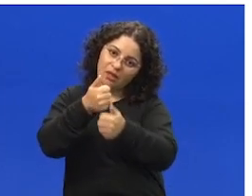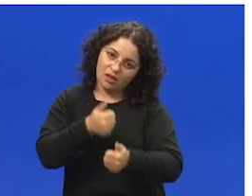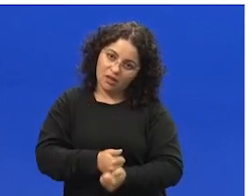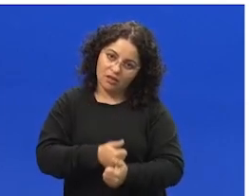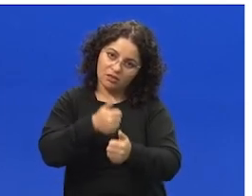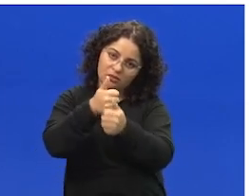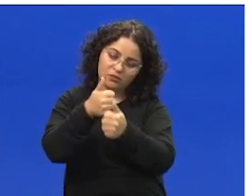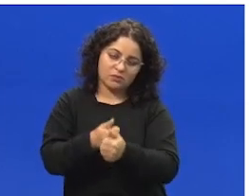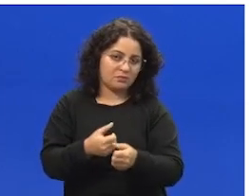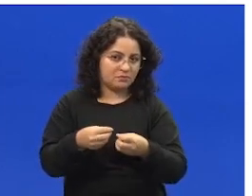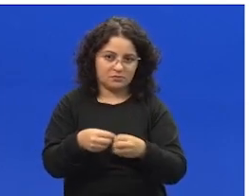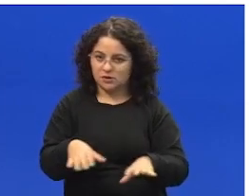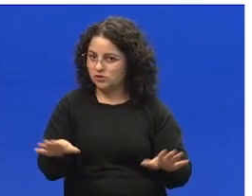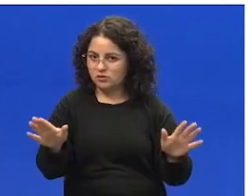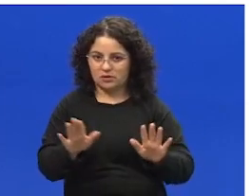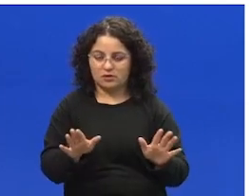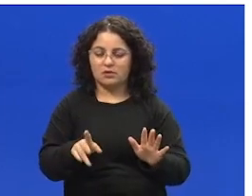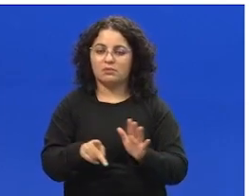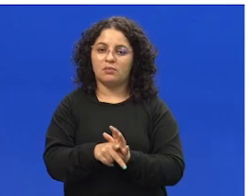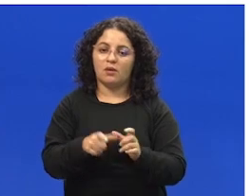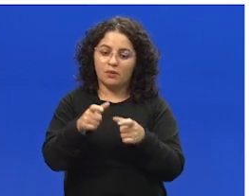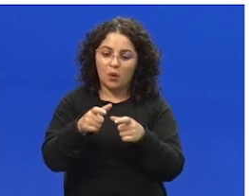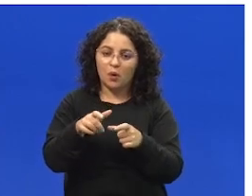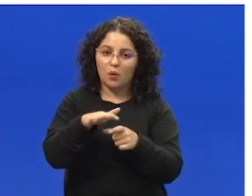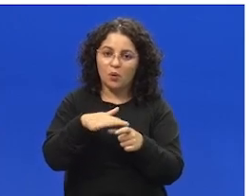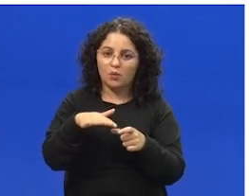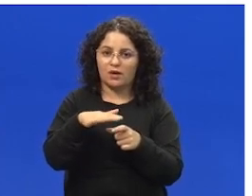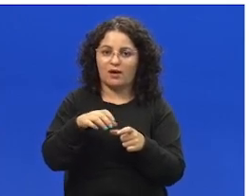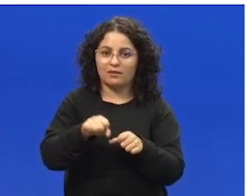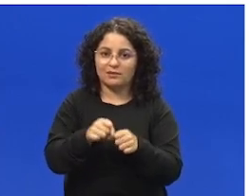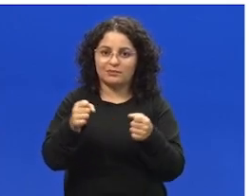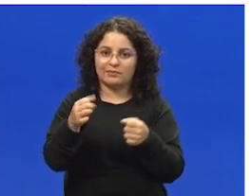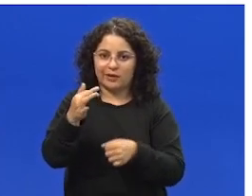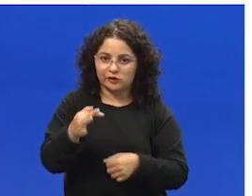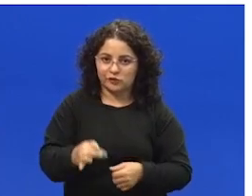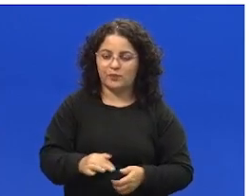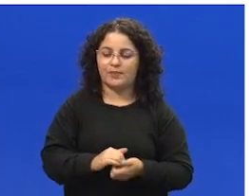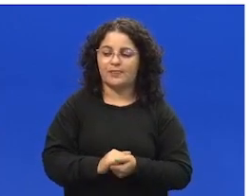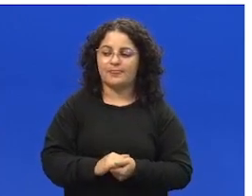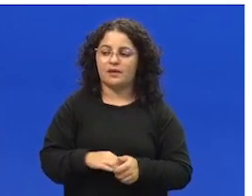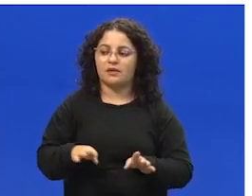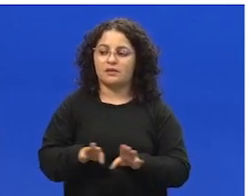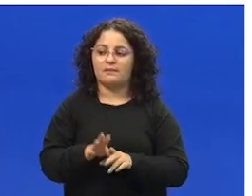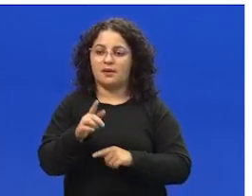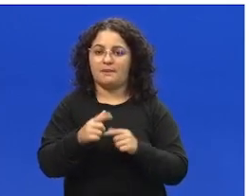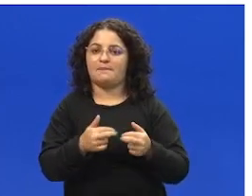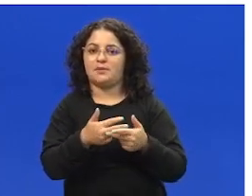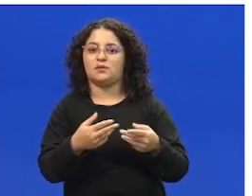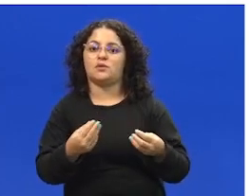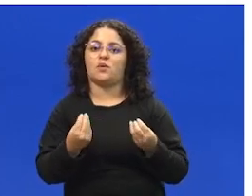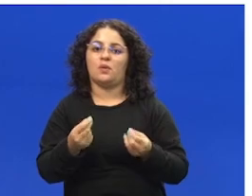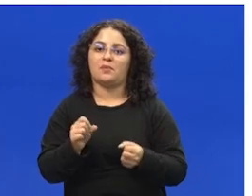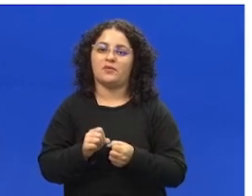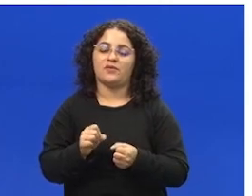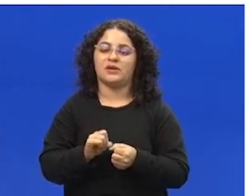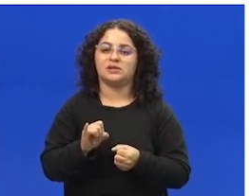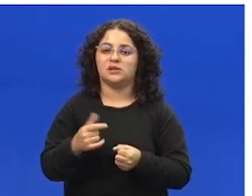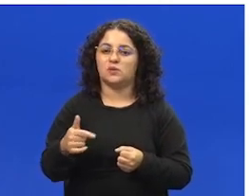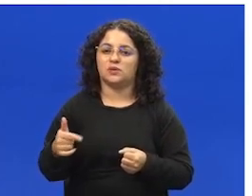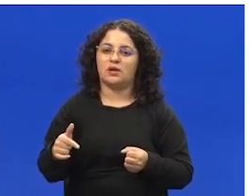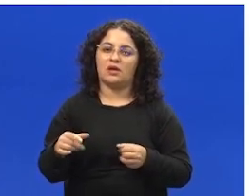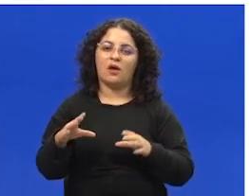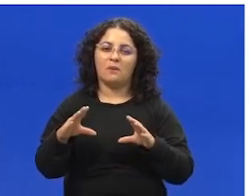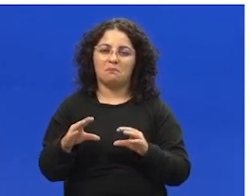sem comprometer a região lombosacra, e também o material de qual ele é feito, se ele não vai